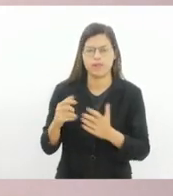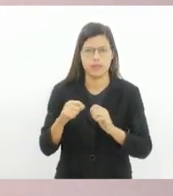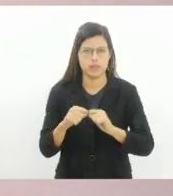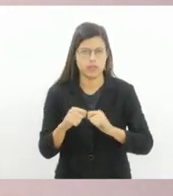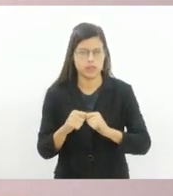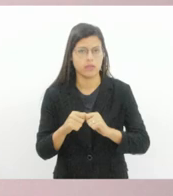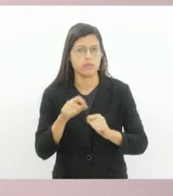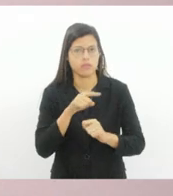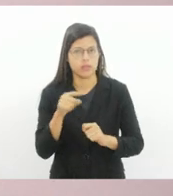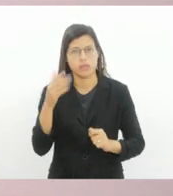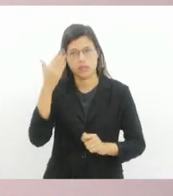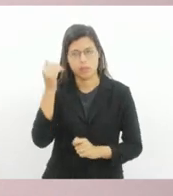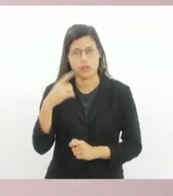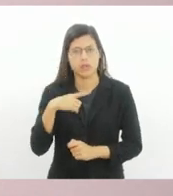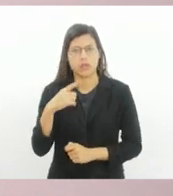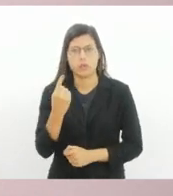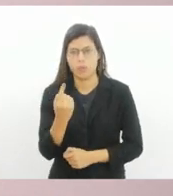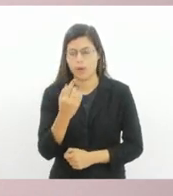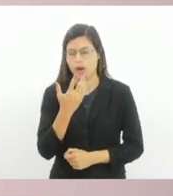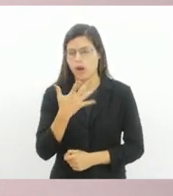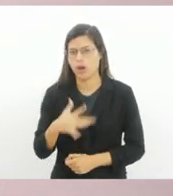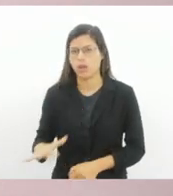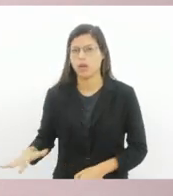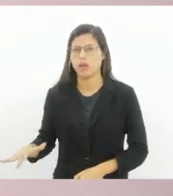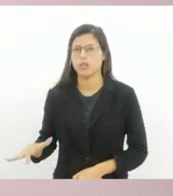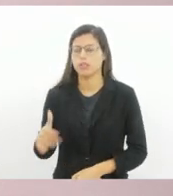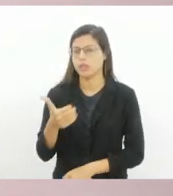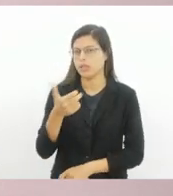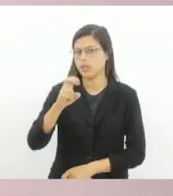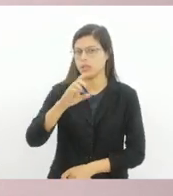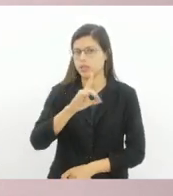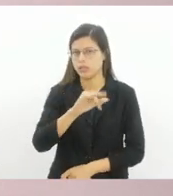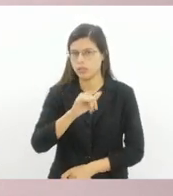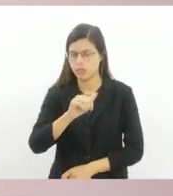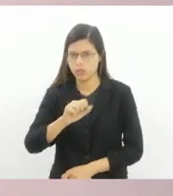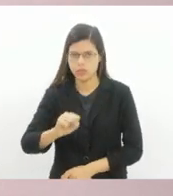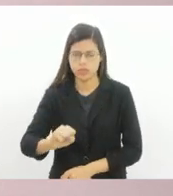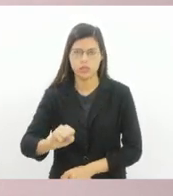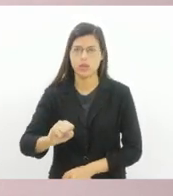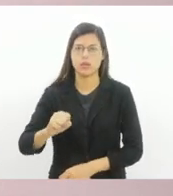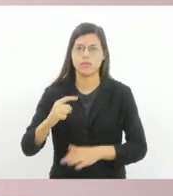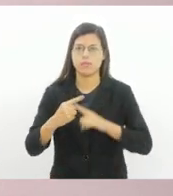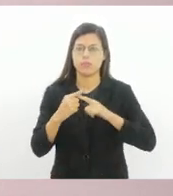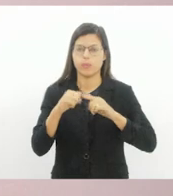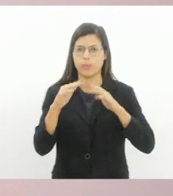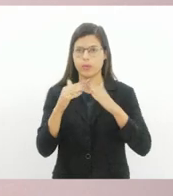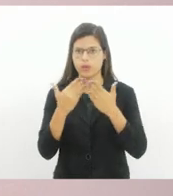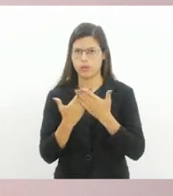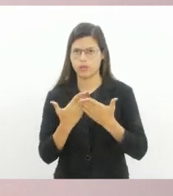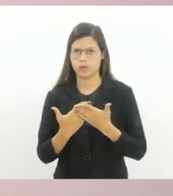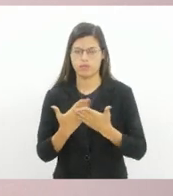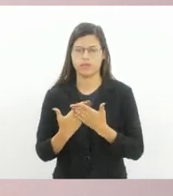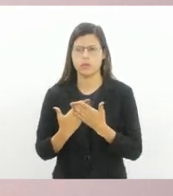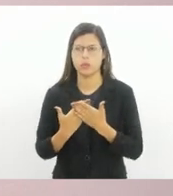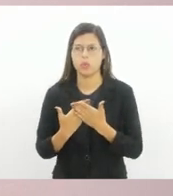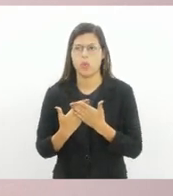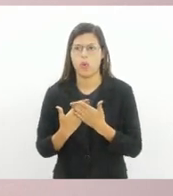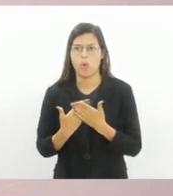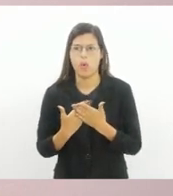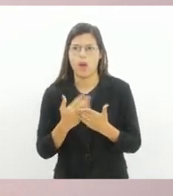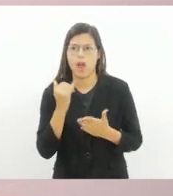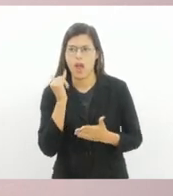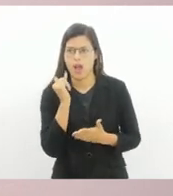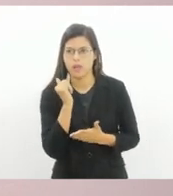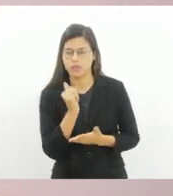tivemos uma criança que ela ficou 15 dias, porque a escola notifica o